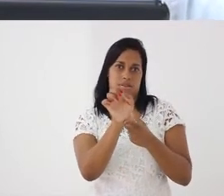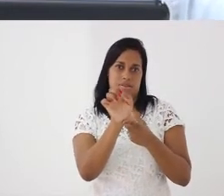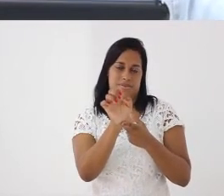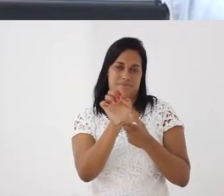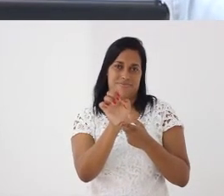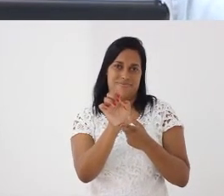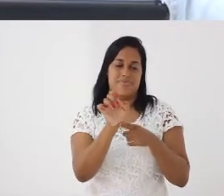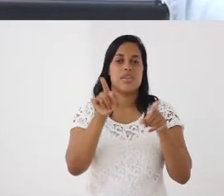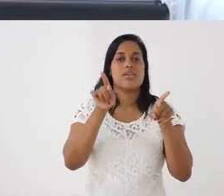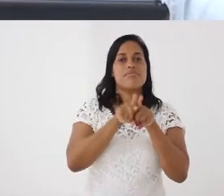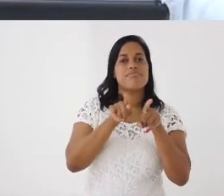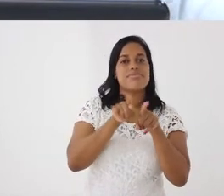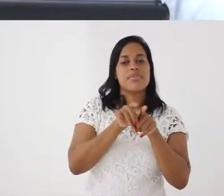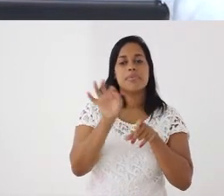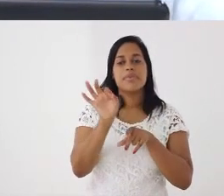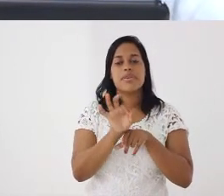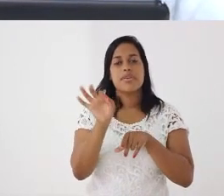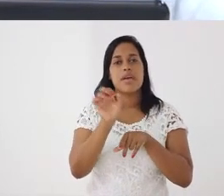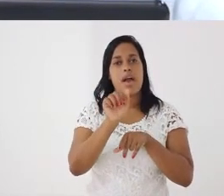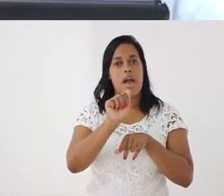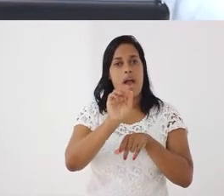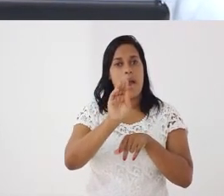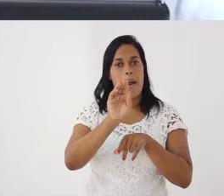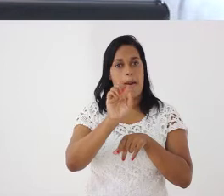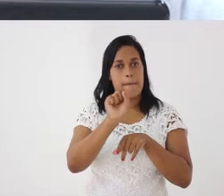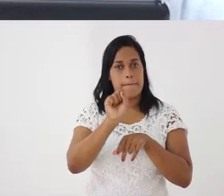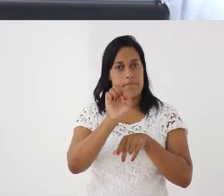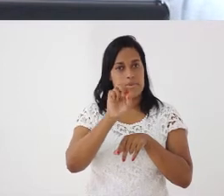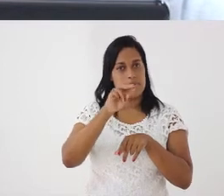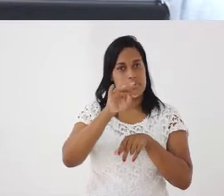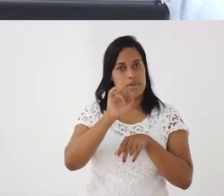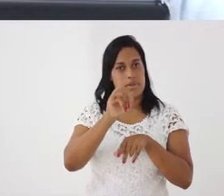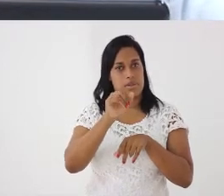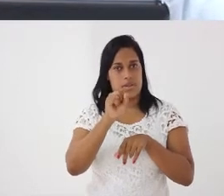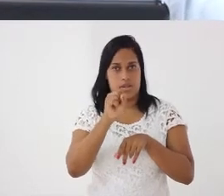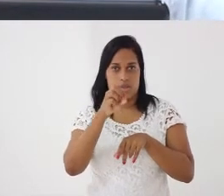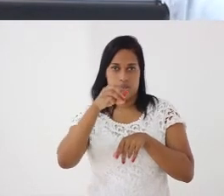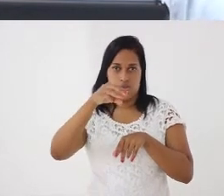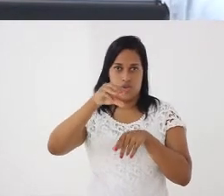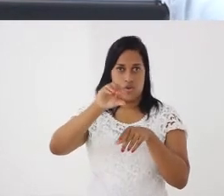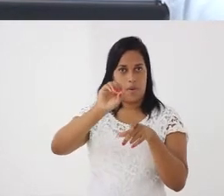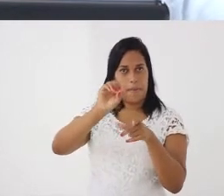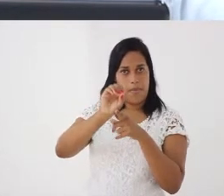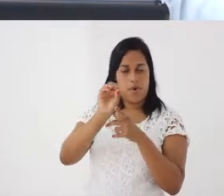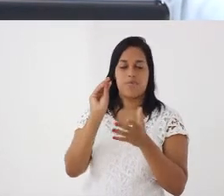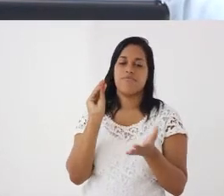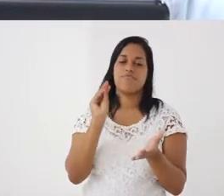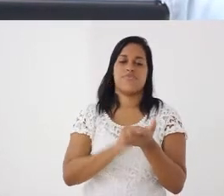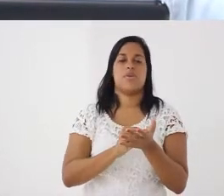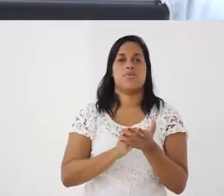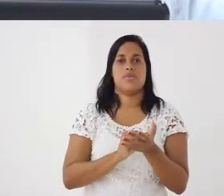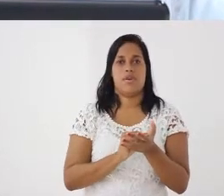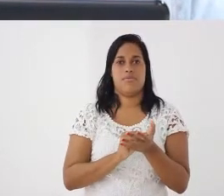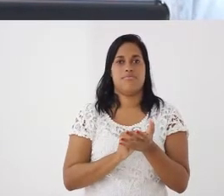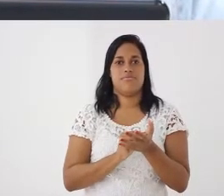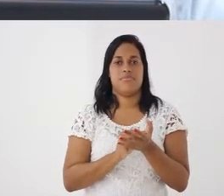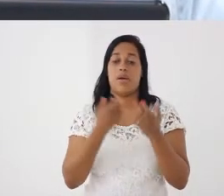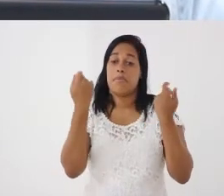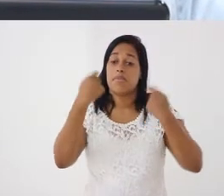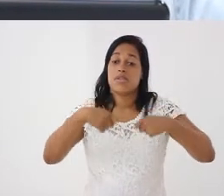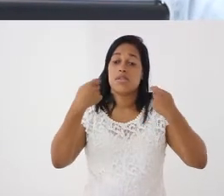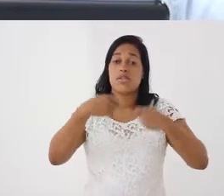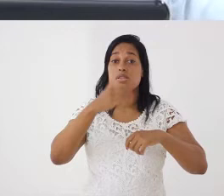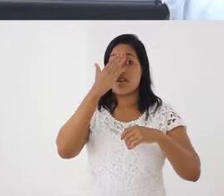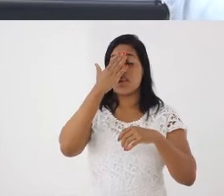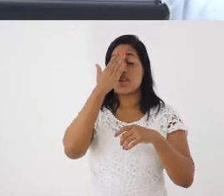Absenteísmo. Absenteísmo nada mais é do que a ausência, falta do colaborador. Isso precisa ser medido. A gente precisa